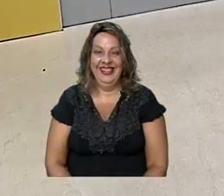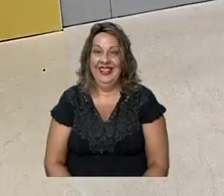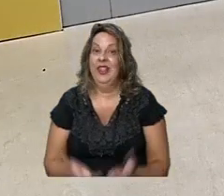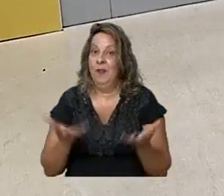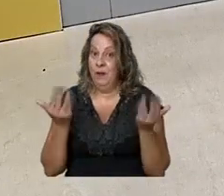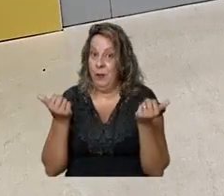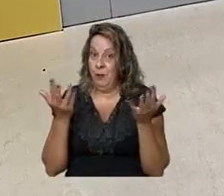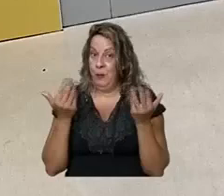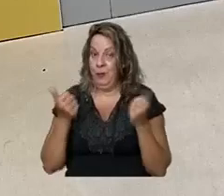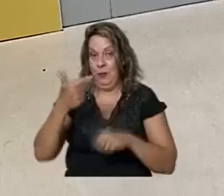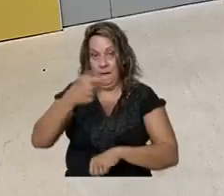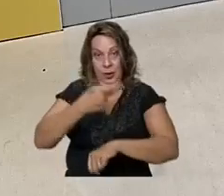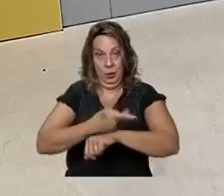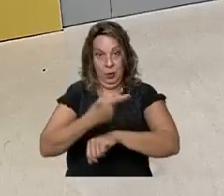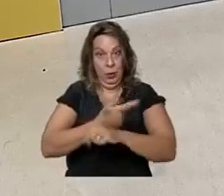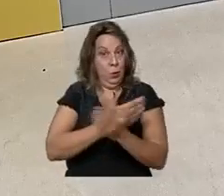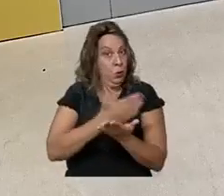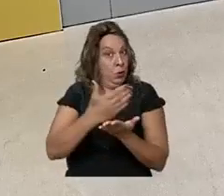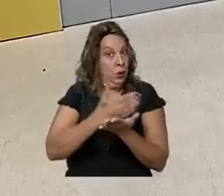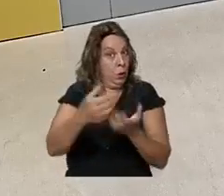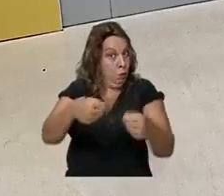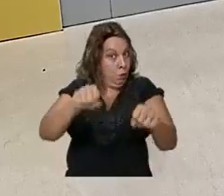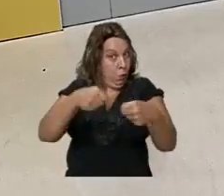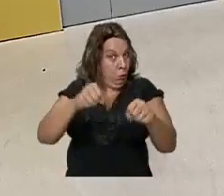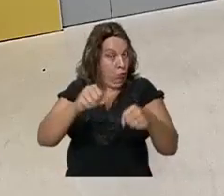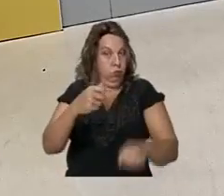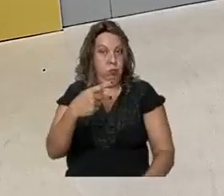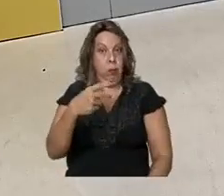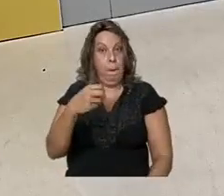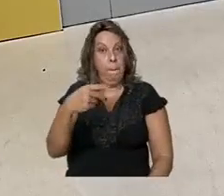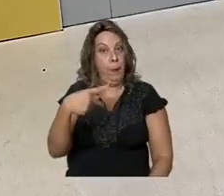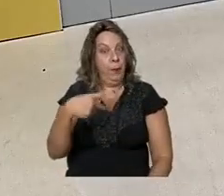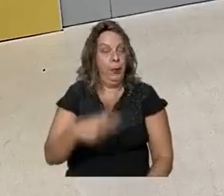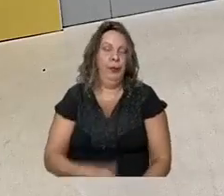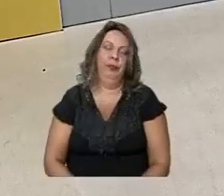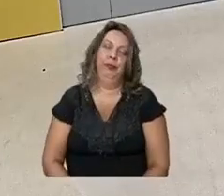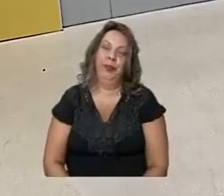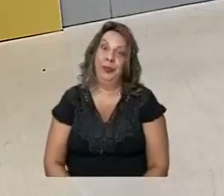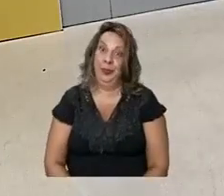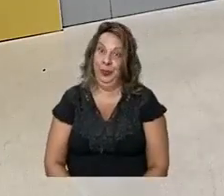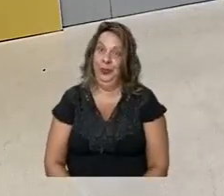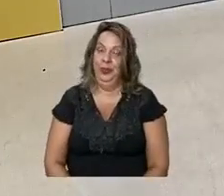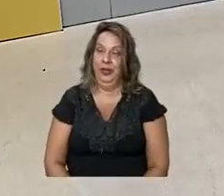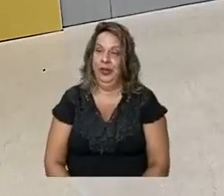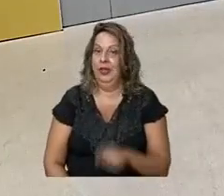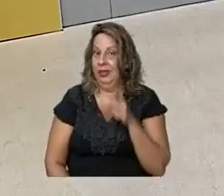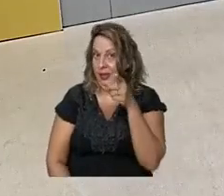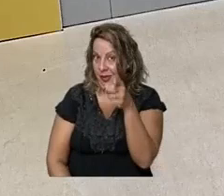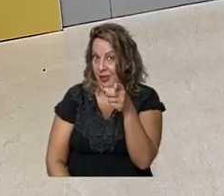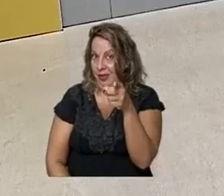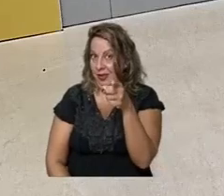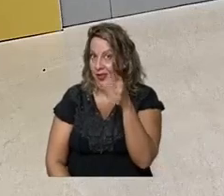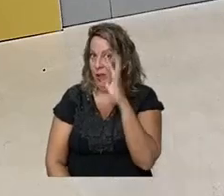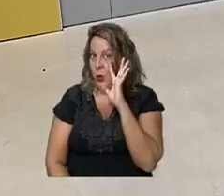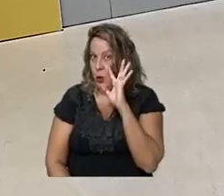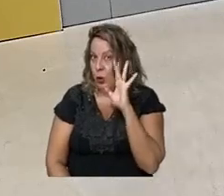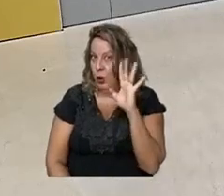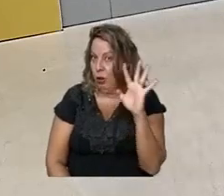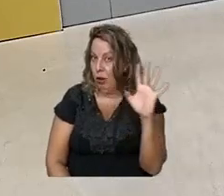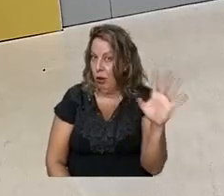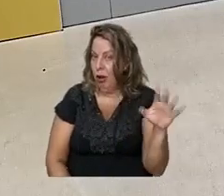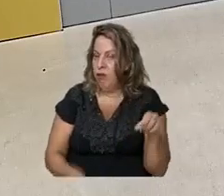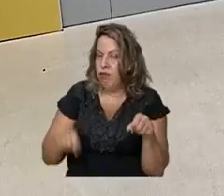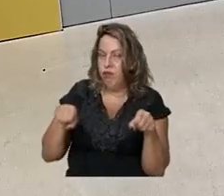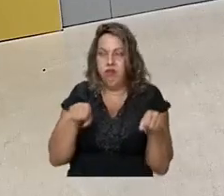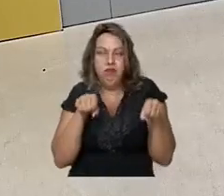Vamos que vamos, segundo prêmio começando. Olha uma moto aí. Honda Pop. Moto Honda Pop pra você que sonha em sair